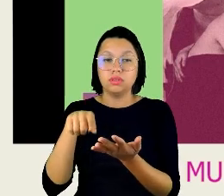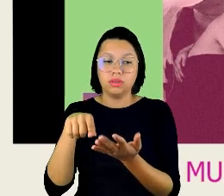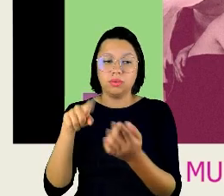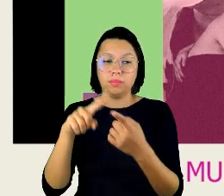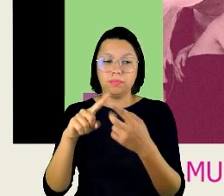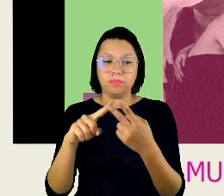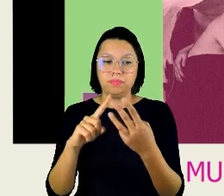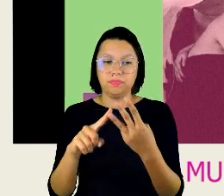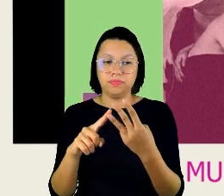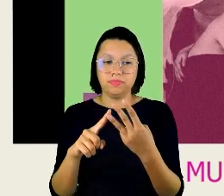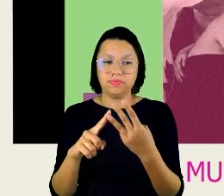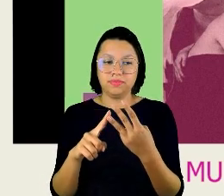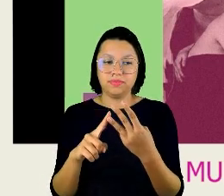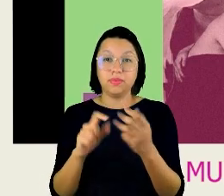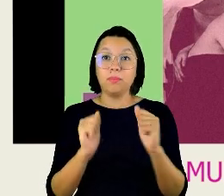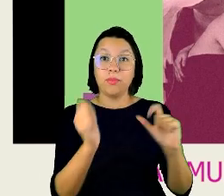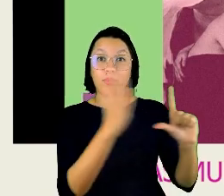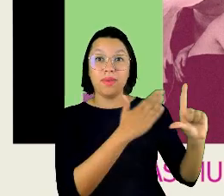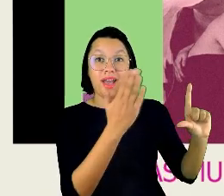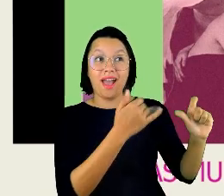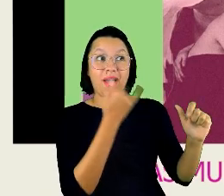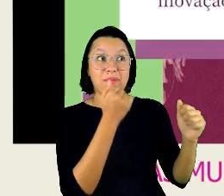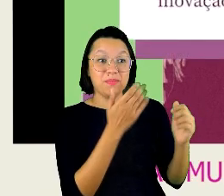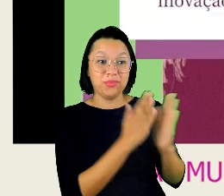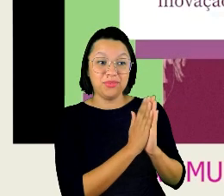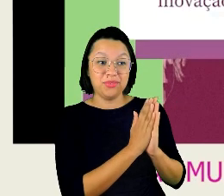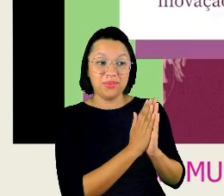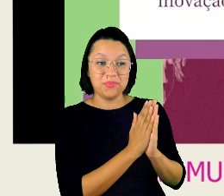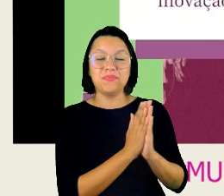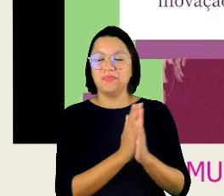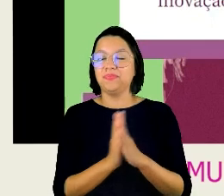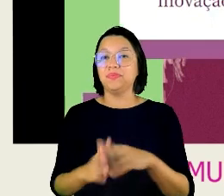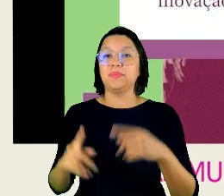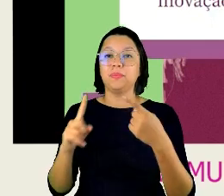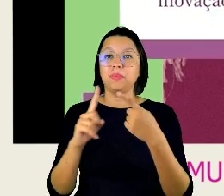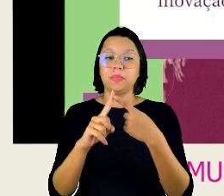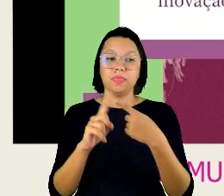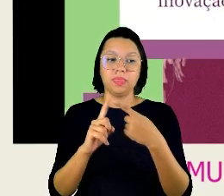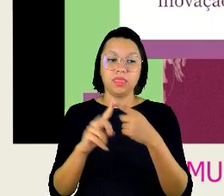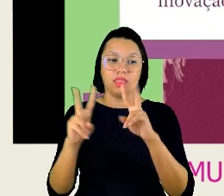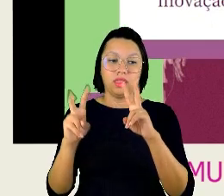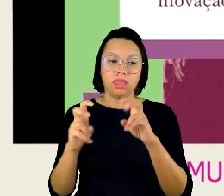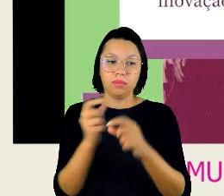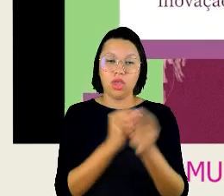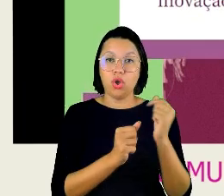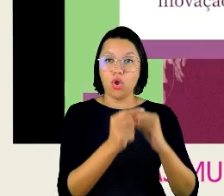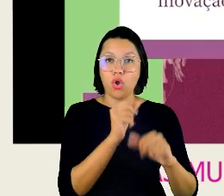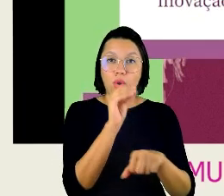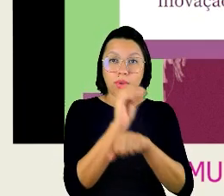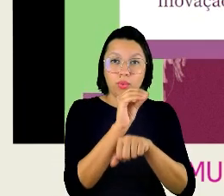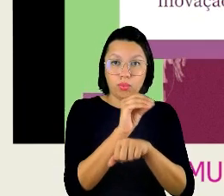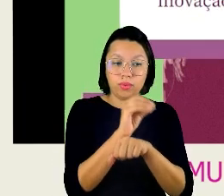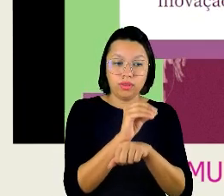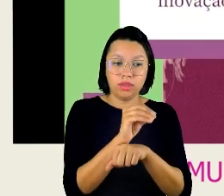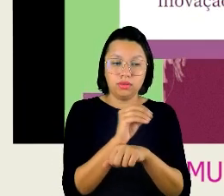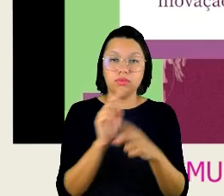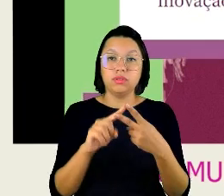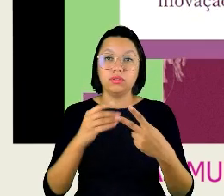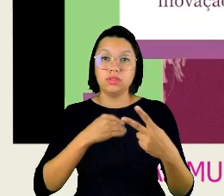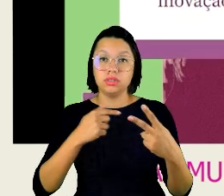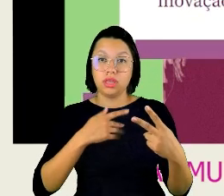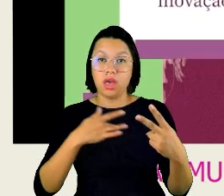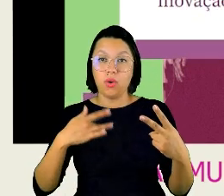são... Pode passar o slide, por favor. A gente trabalhou com o tema economia do cuidado, saúde